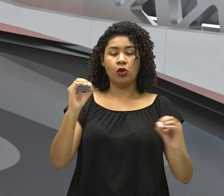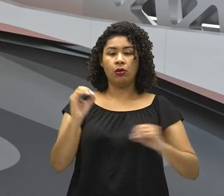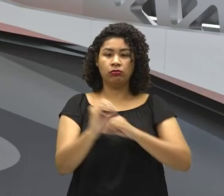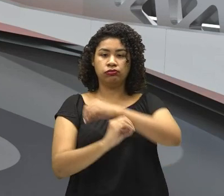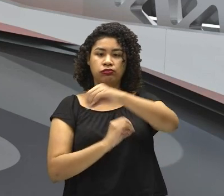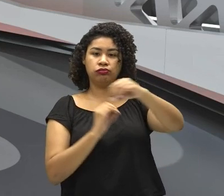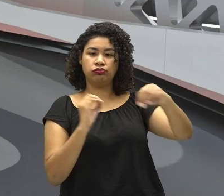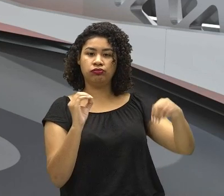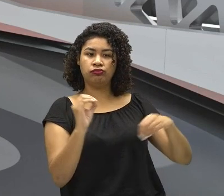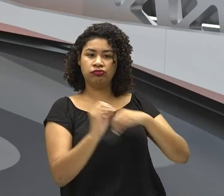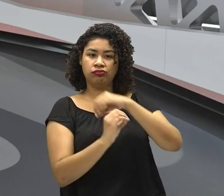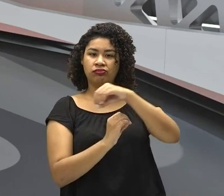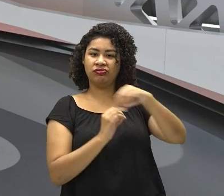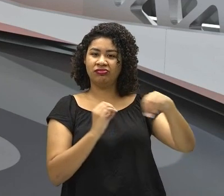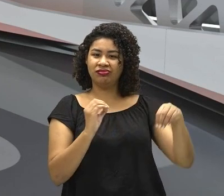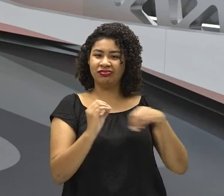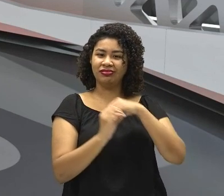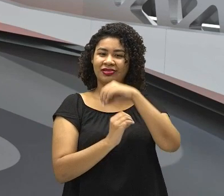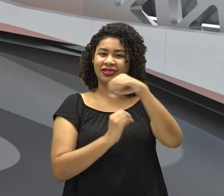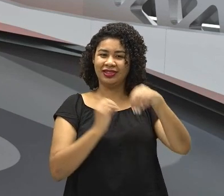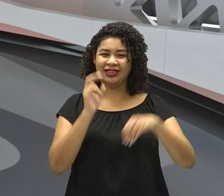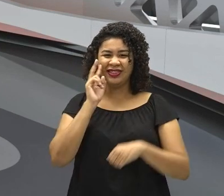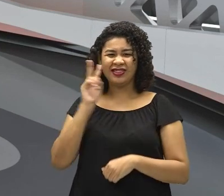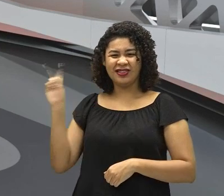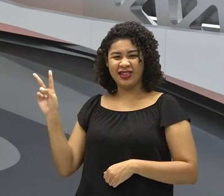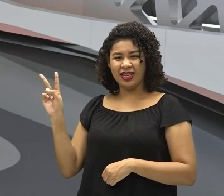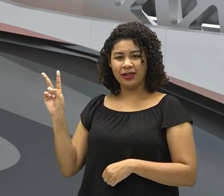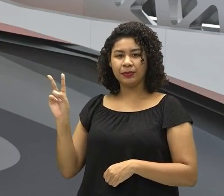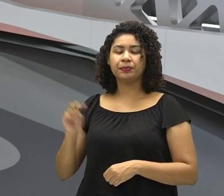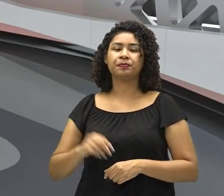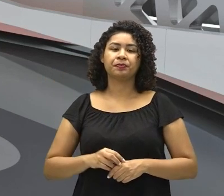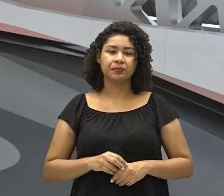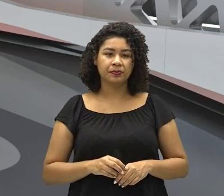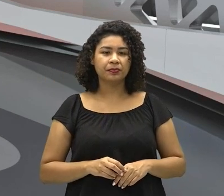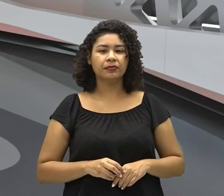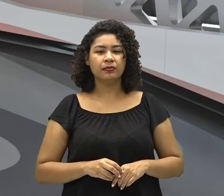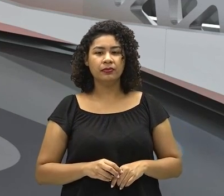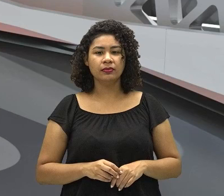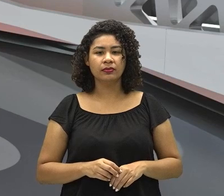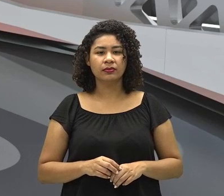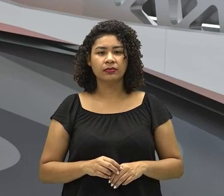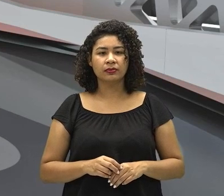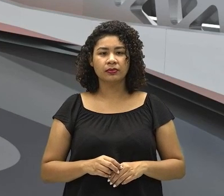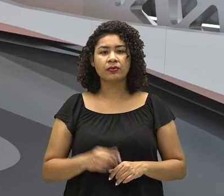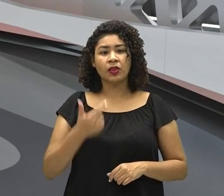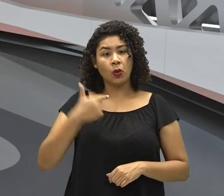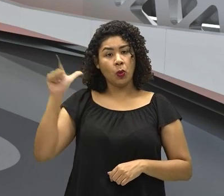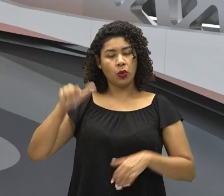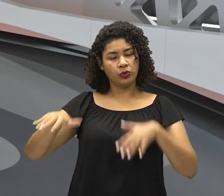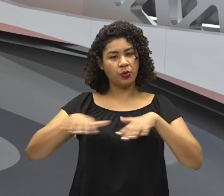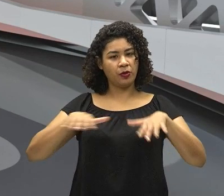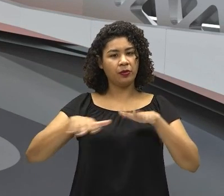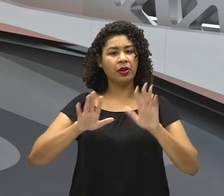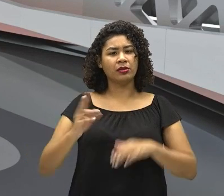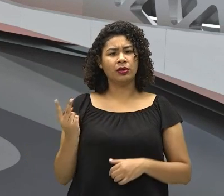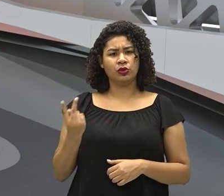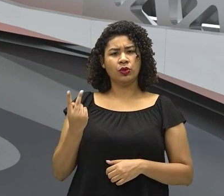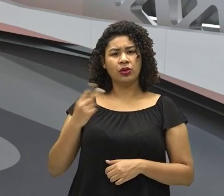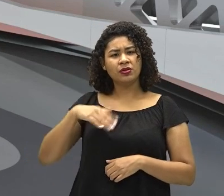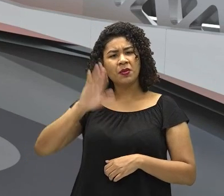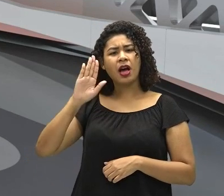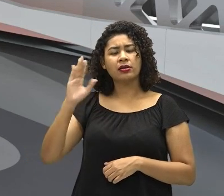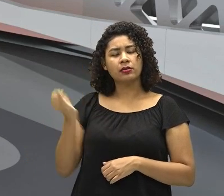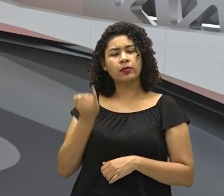esse movimento aí, né, rotação, translação. Claro que existem outros movimentos, mas esses são considerados os dois mais importantes. Então, não